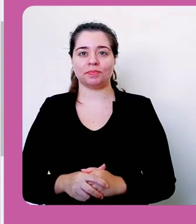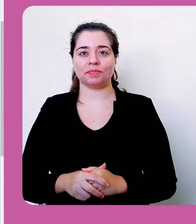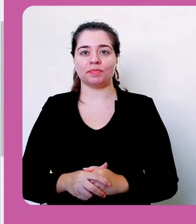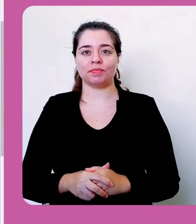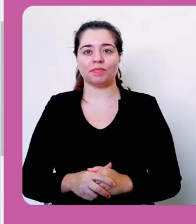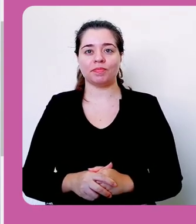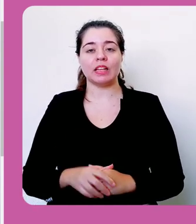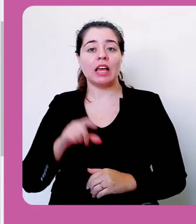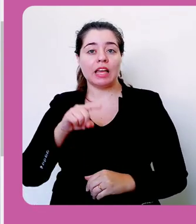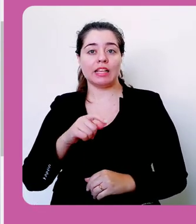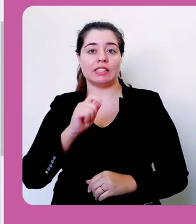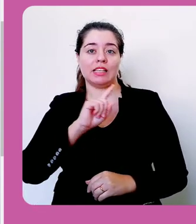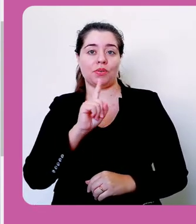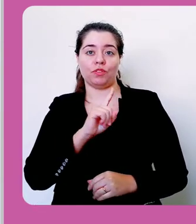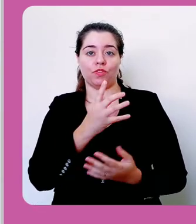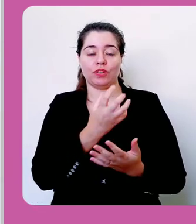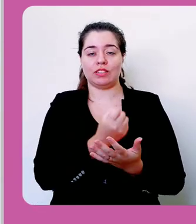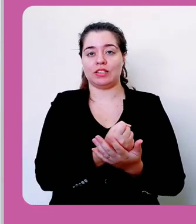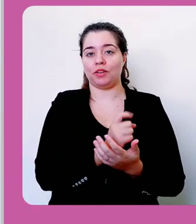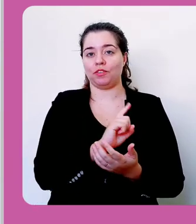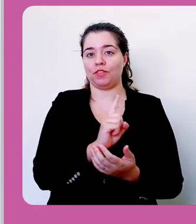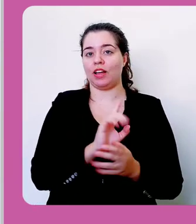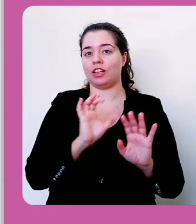e não salvar